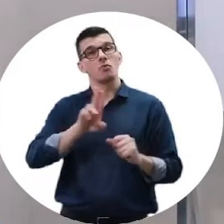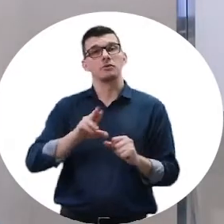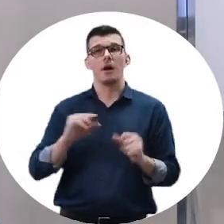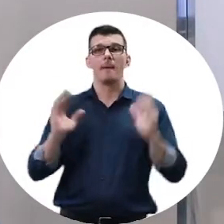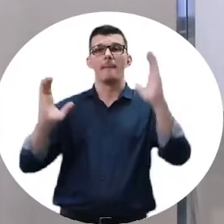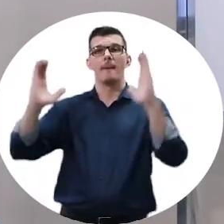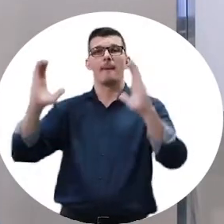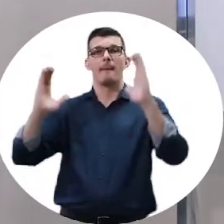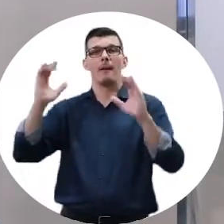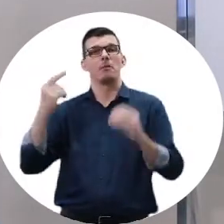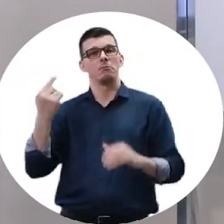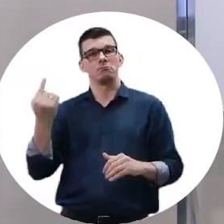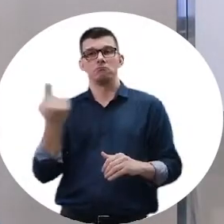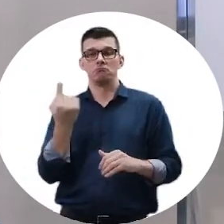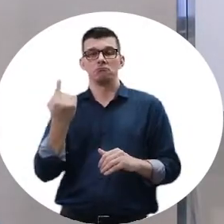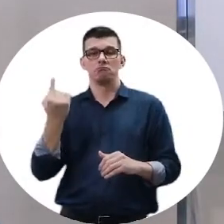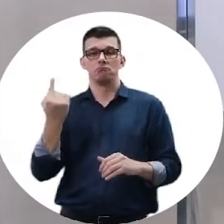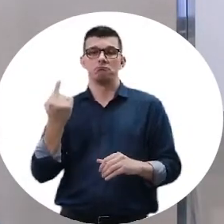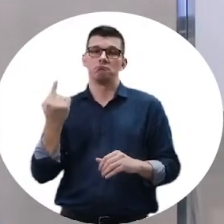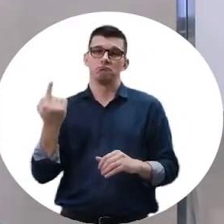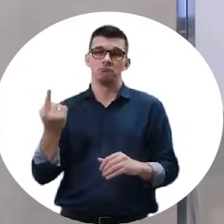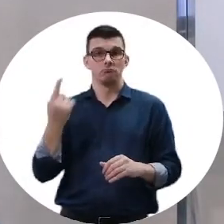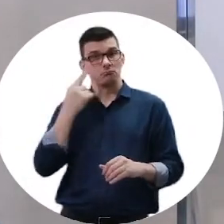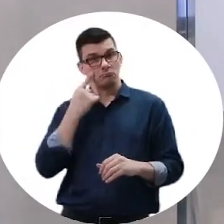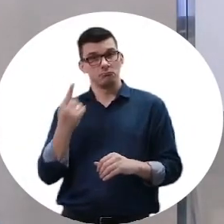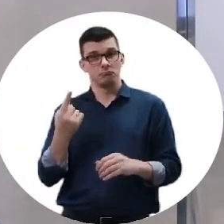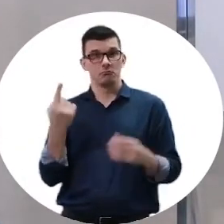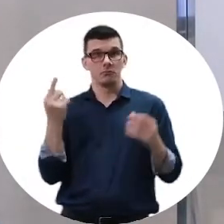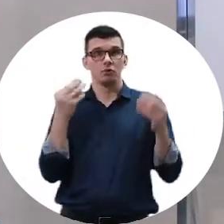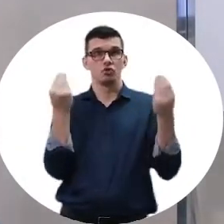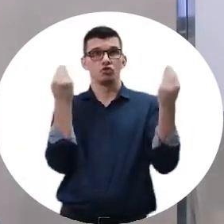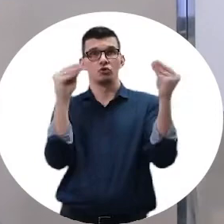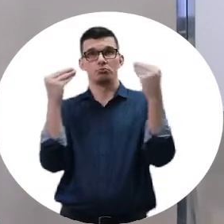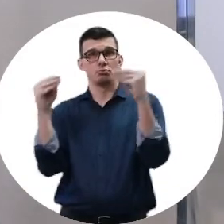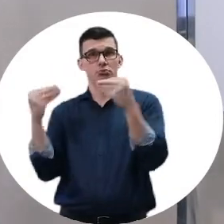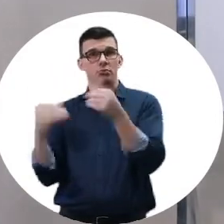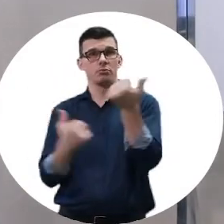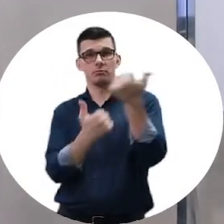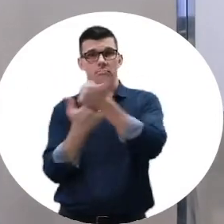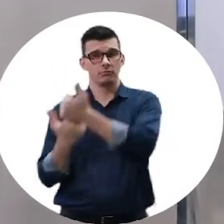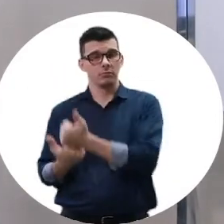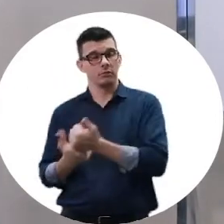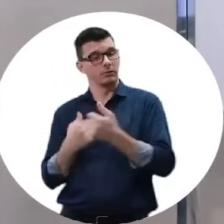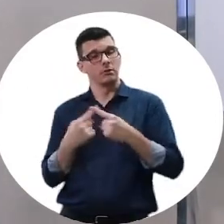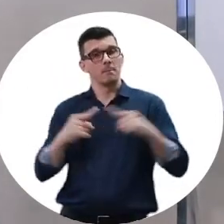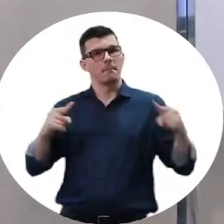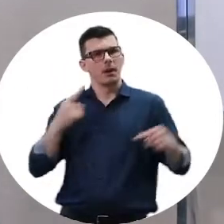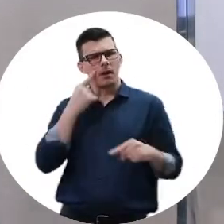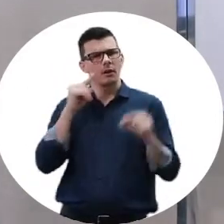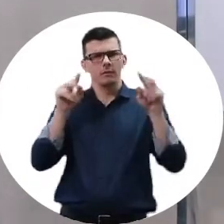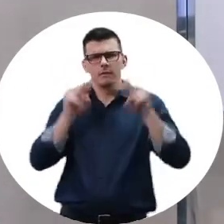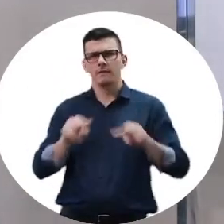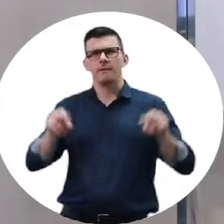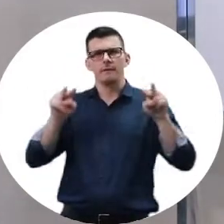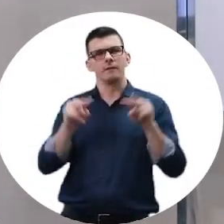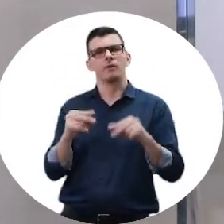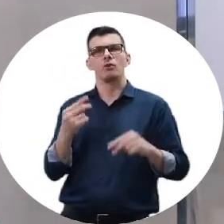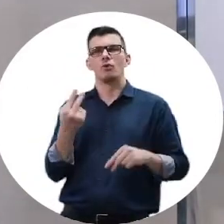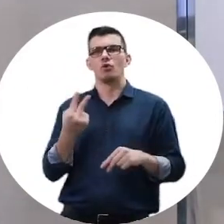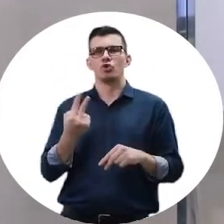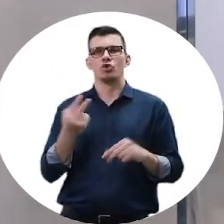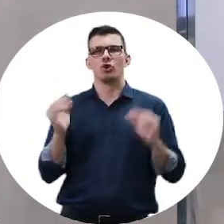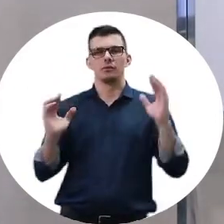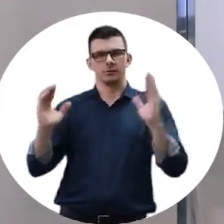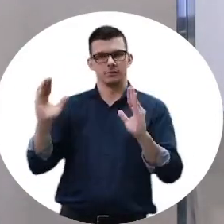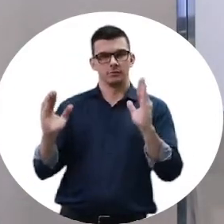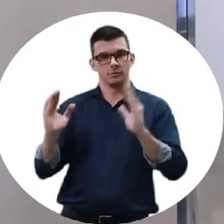equação 1. Esse cara aqui é 20. Esse eu quero. Esse é 1. Esse é 4. Eu vou achar o resultado. Mas... olhando aqui, a equação